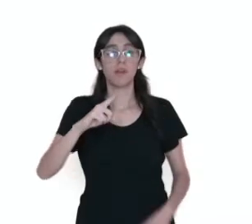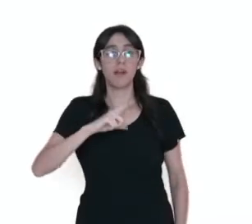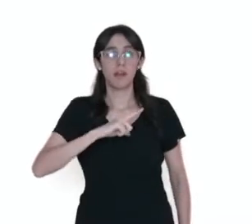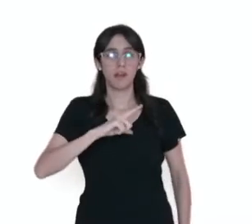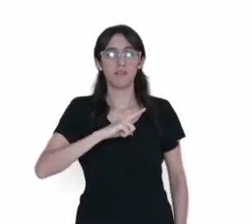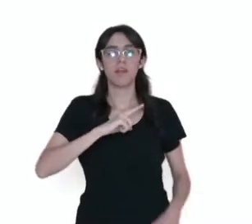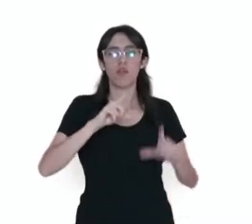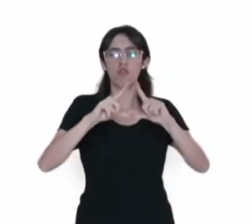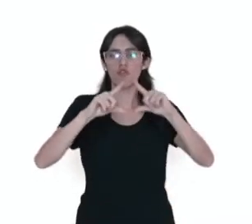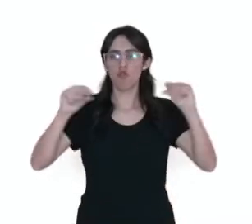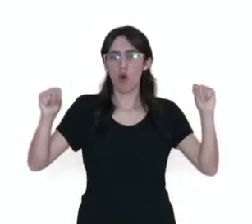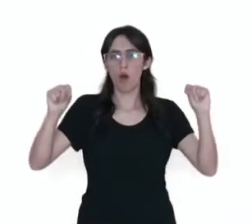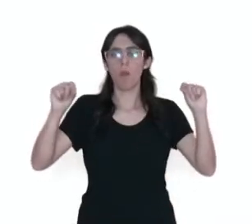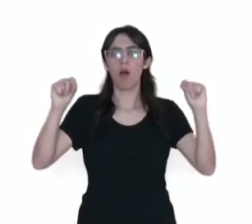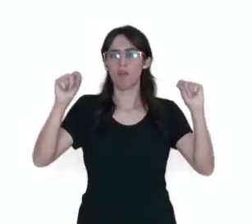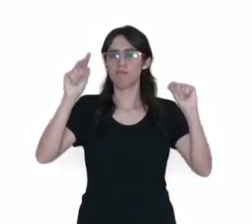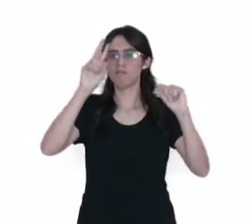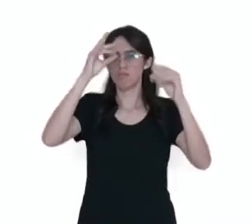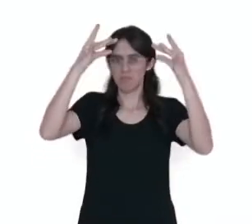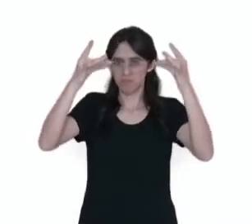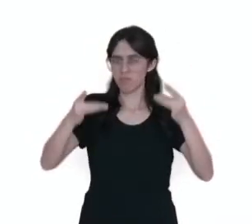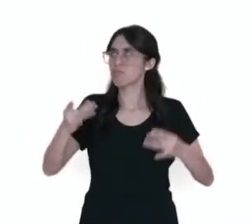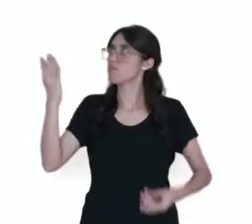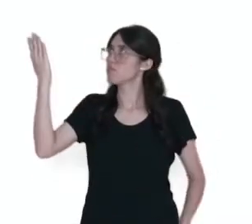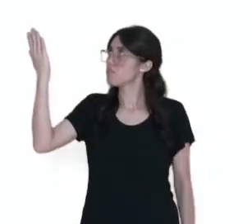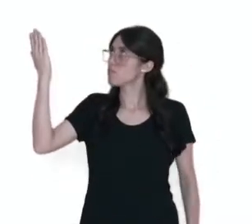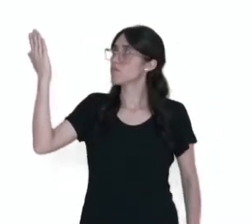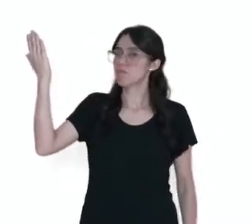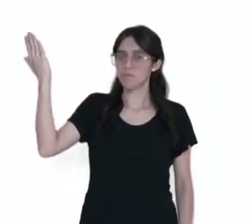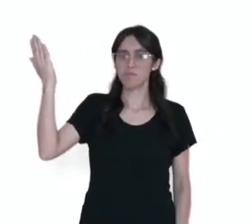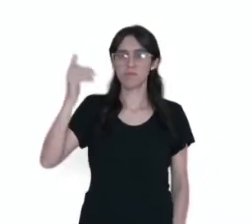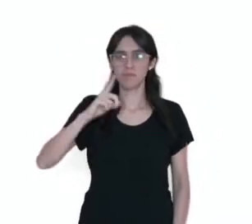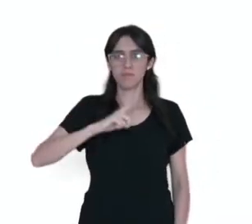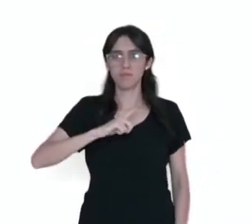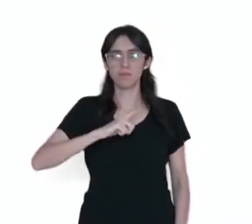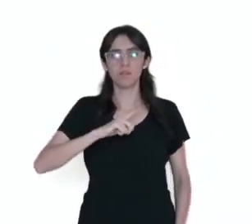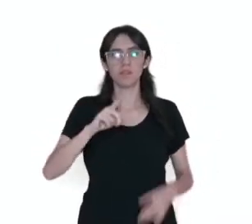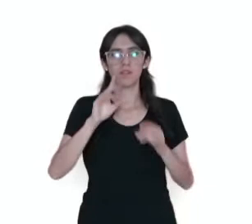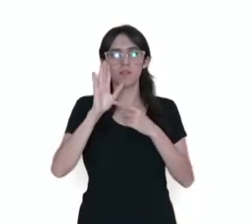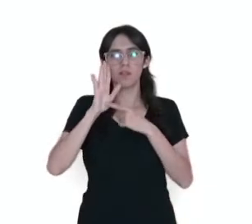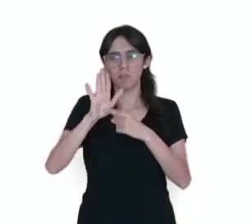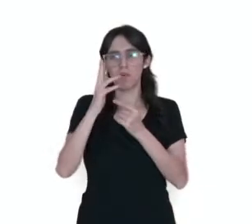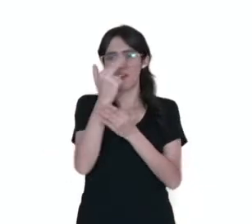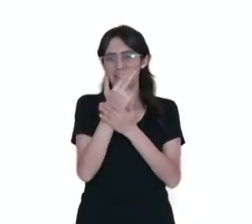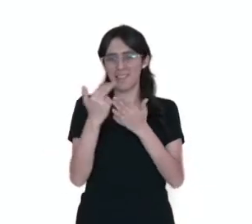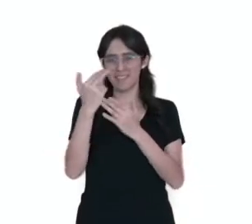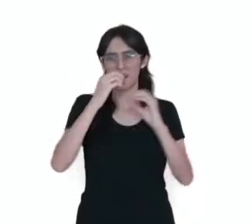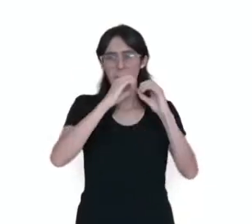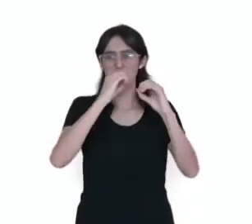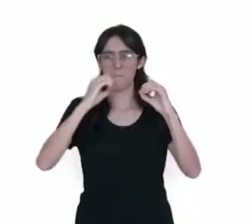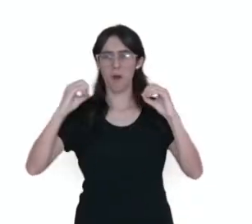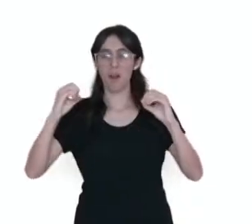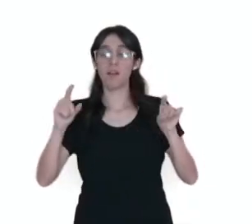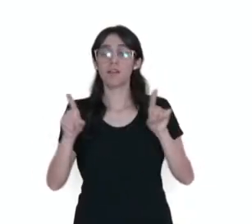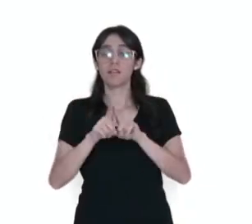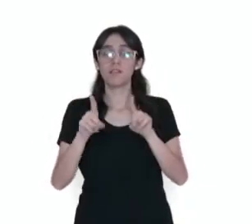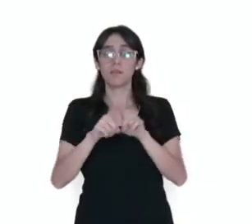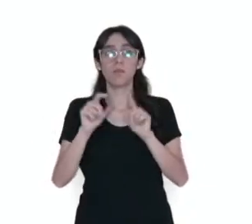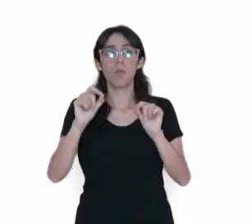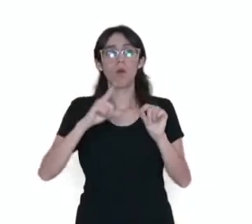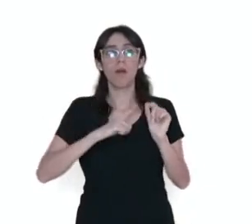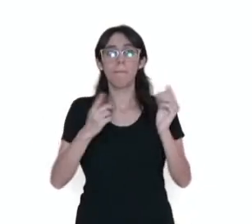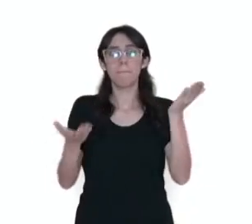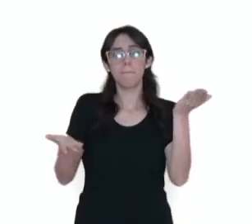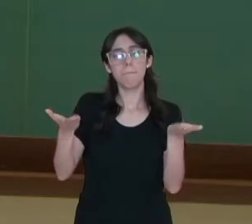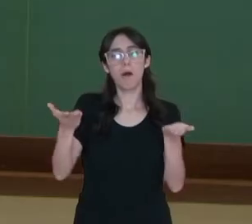as fórmulas aqui em cima, a representação através das bolinhas. E aqui a gente tem representado balanças, para a gente